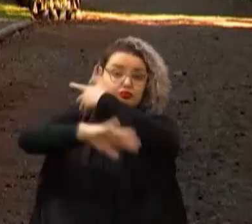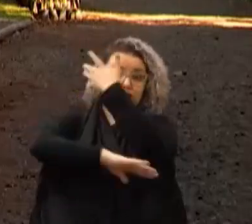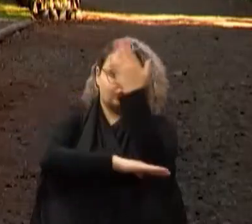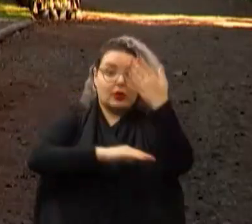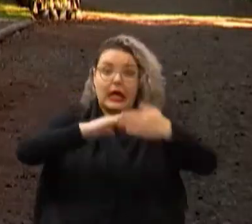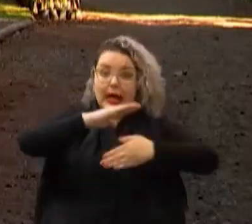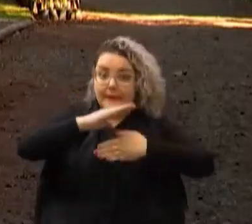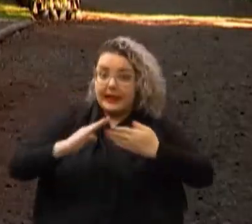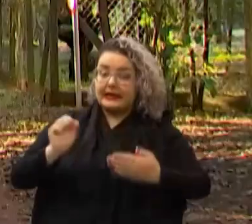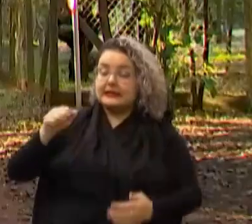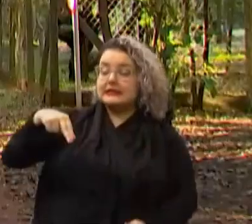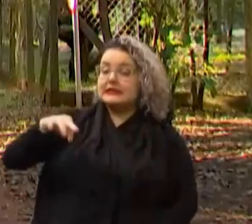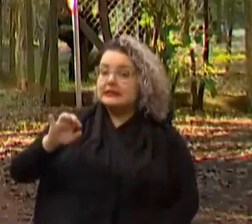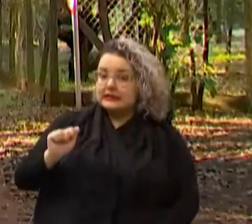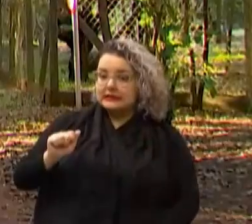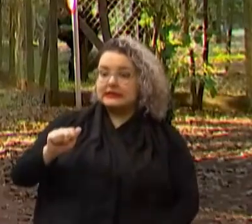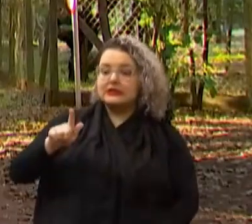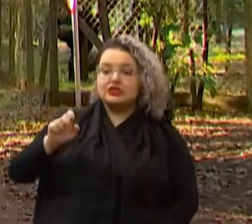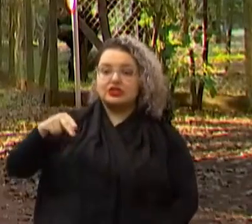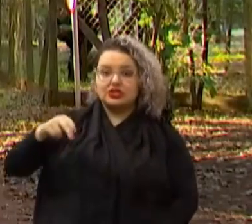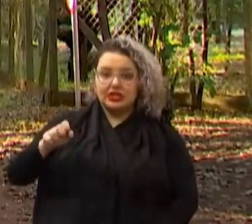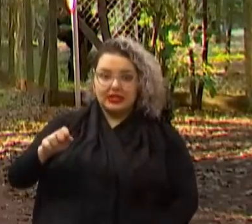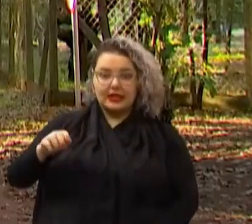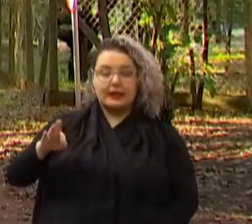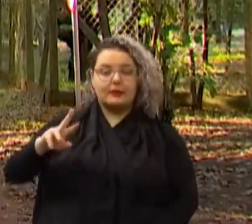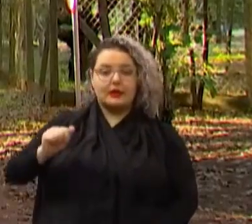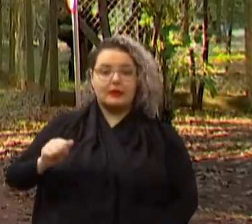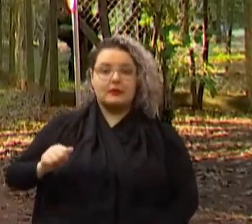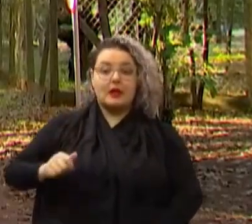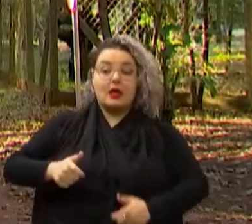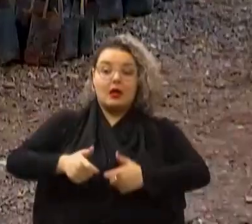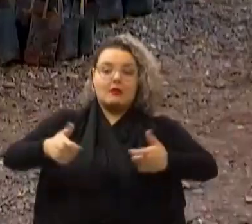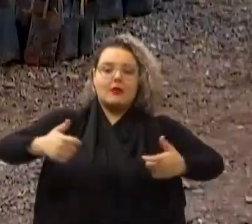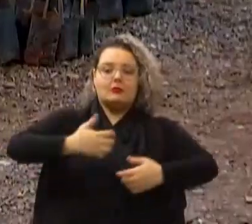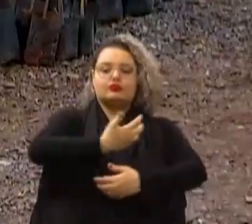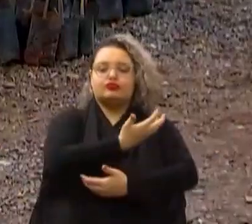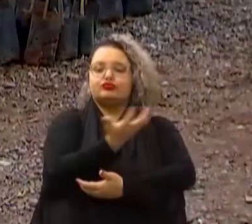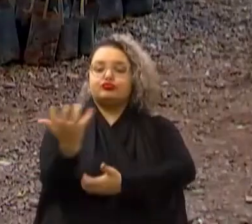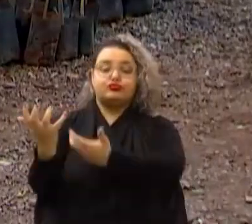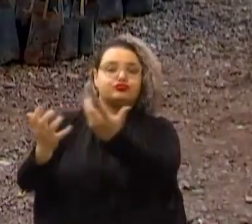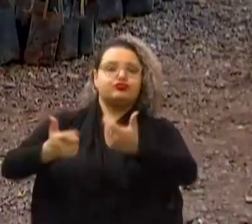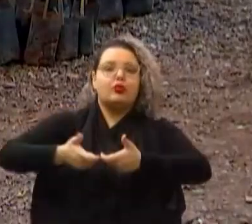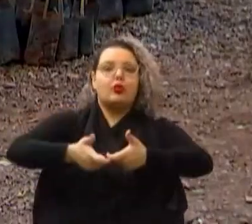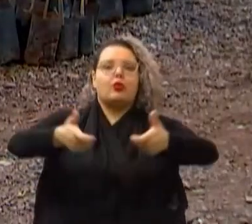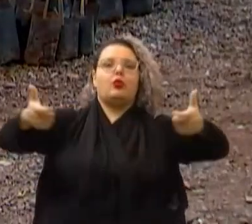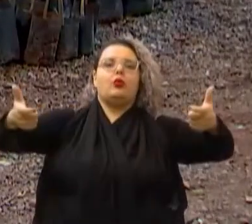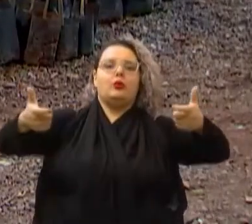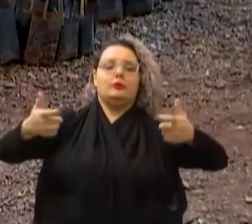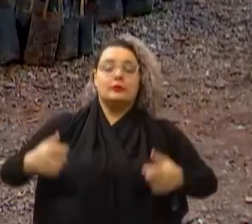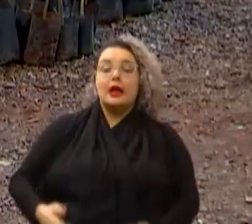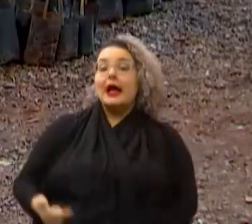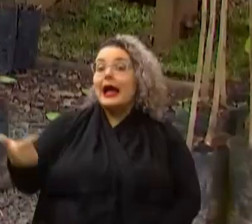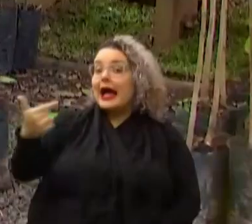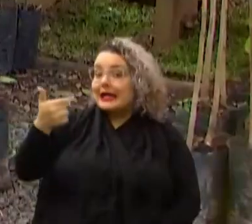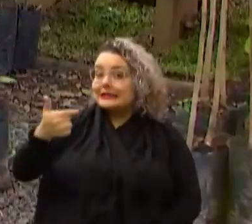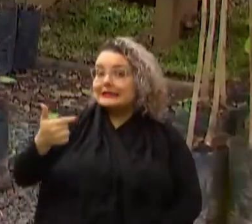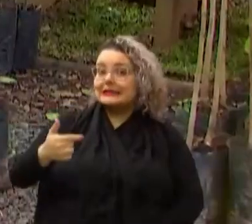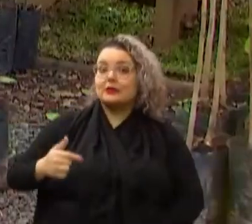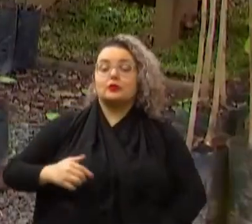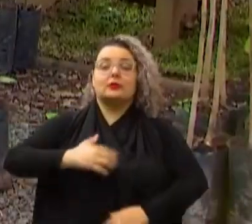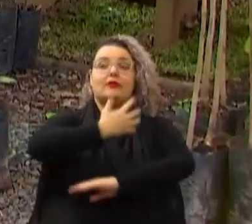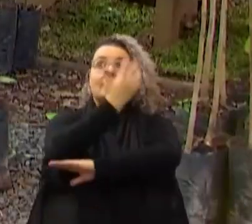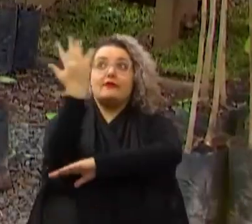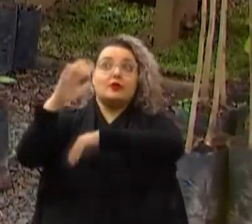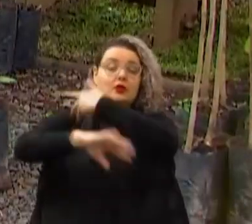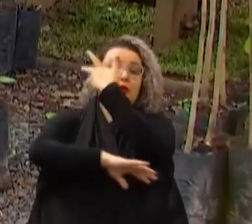Santa Genebra possui a maior área contínua de vegetação da região, sendo a segunda maior floresta urbana do